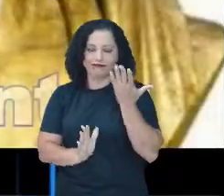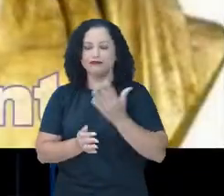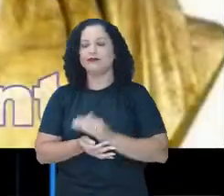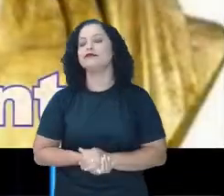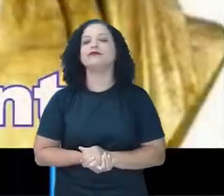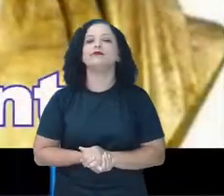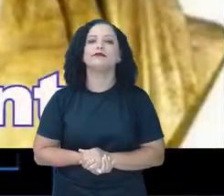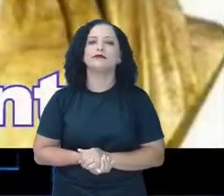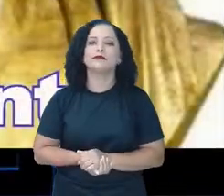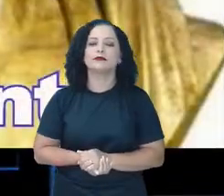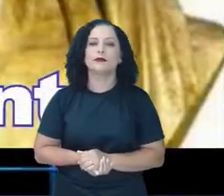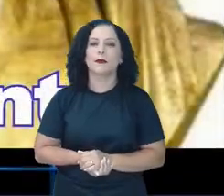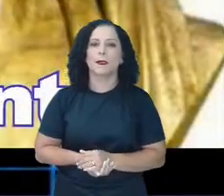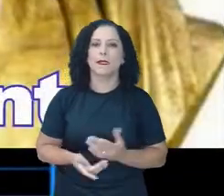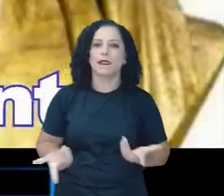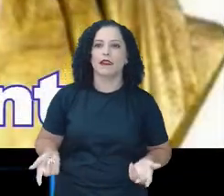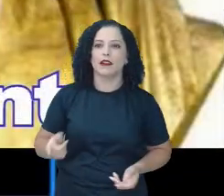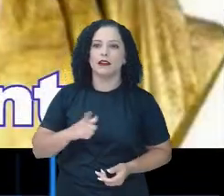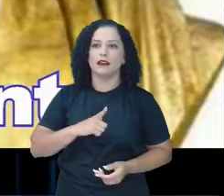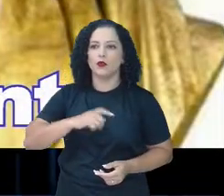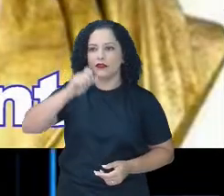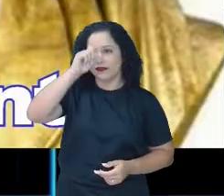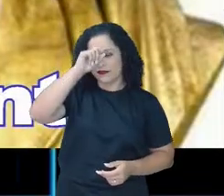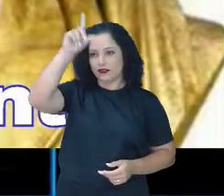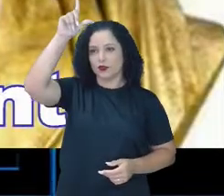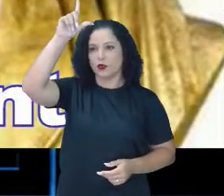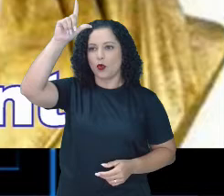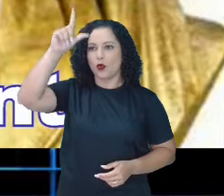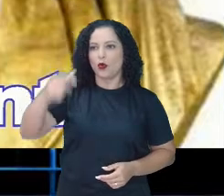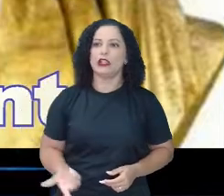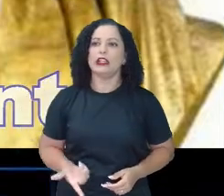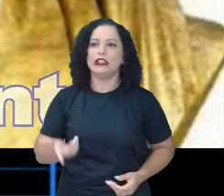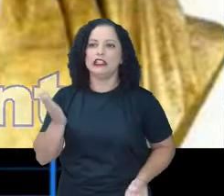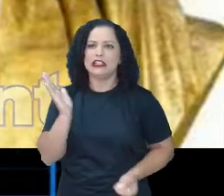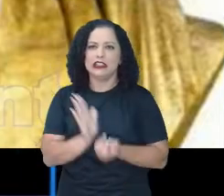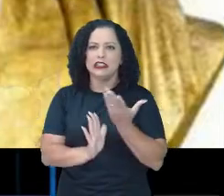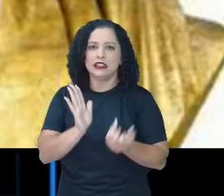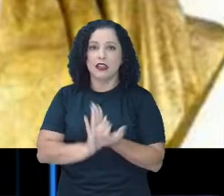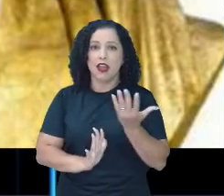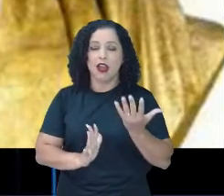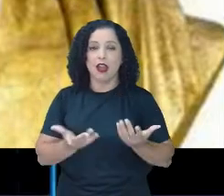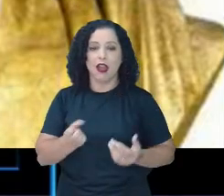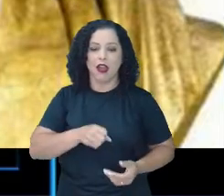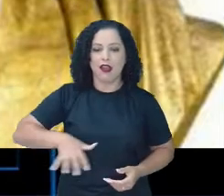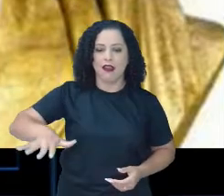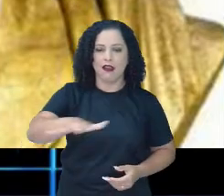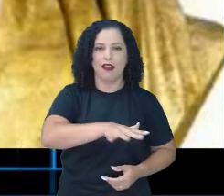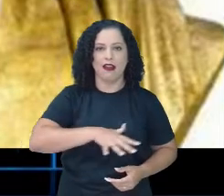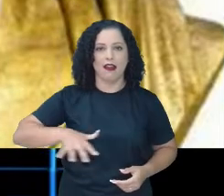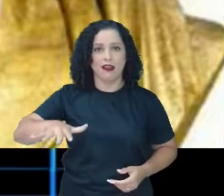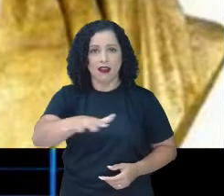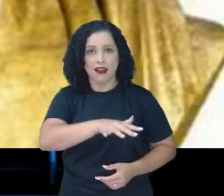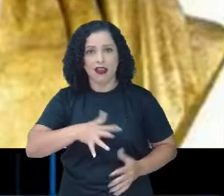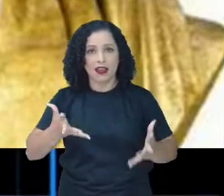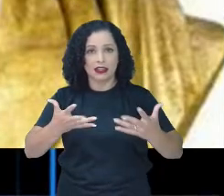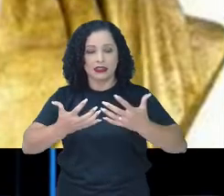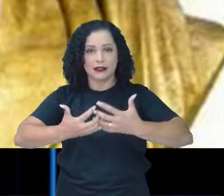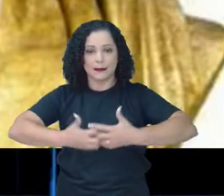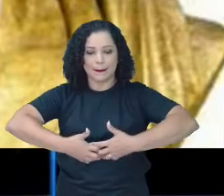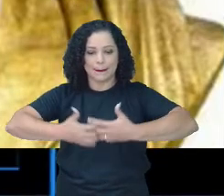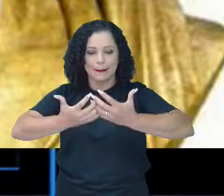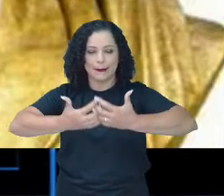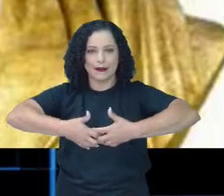O inventor Arquitas de Terento é considerado o fundador da mecânica matemática. Ele tem a fama